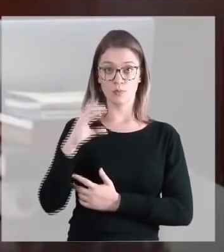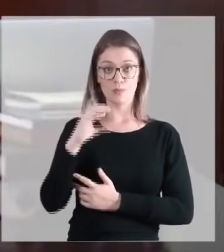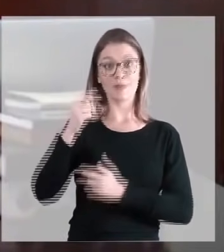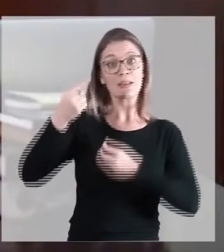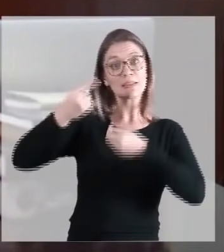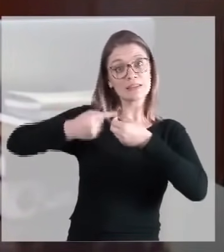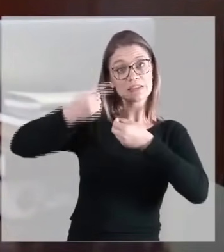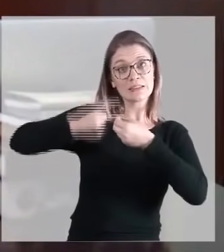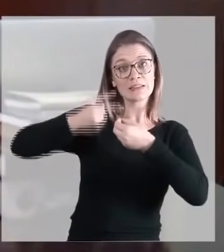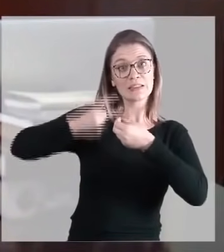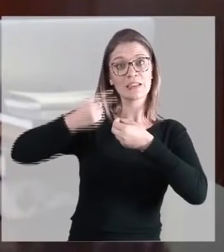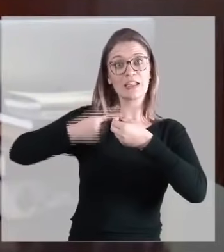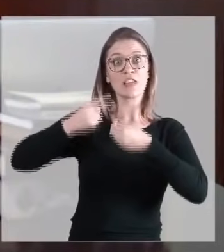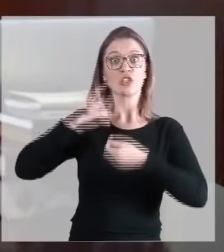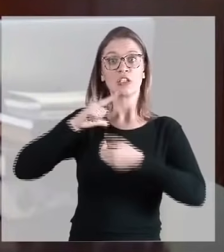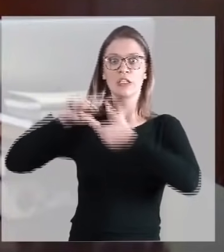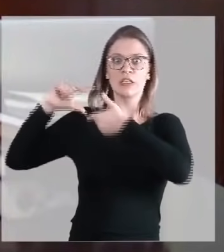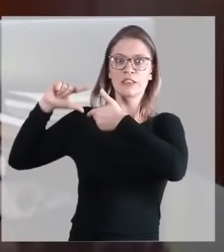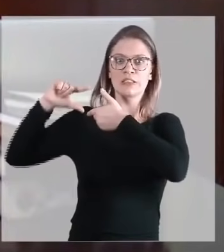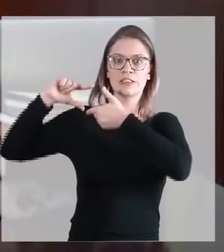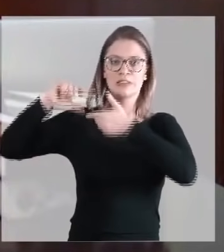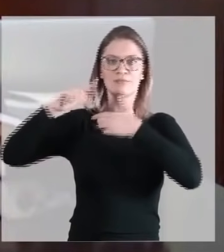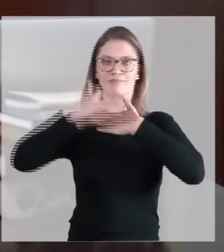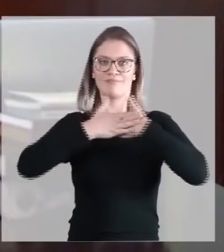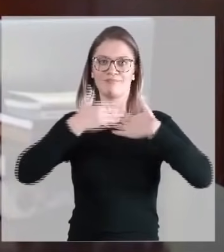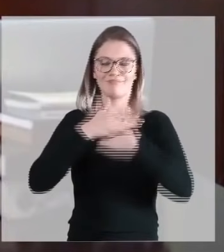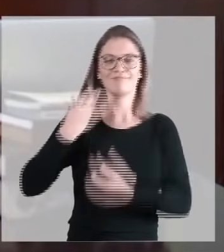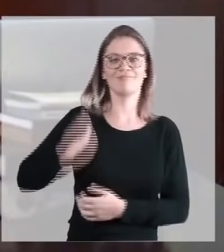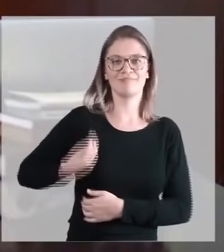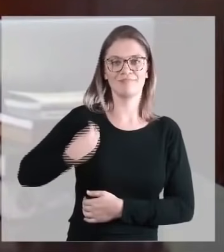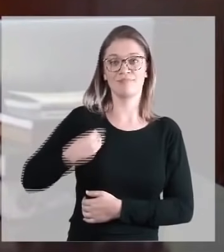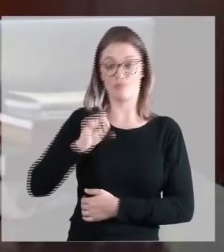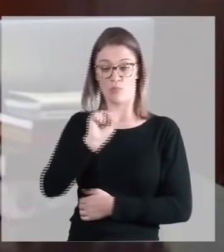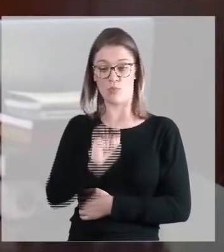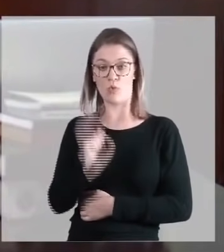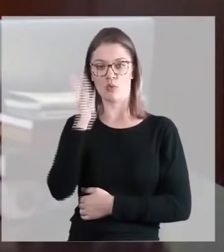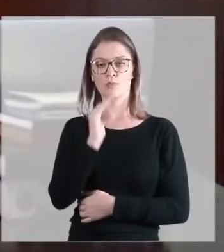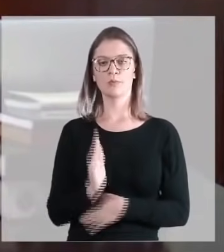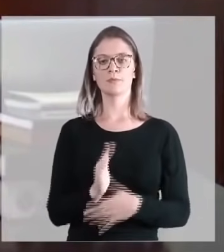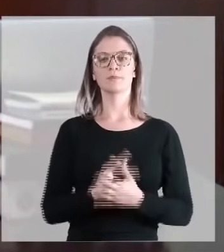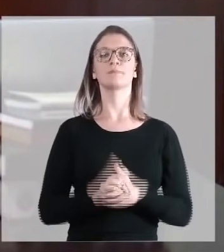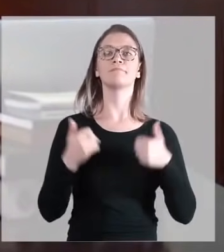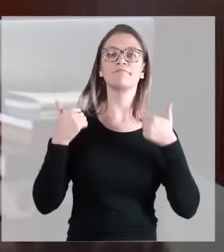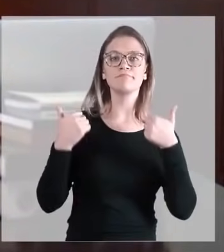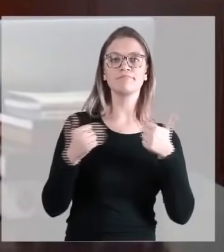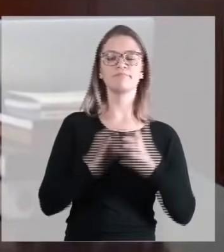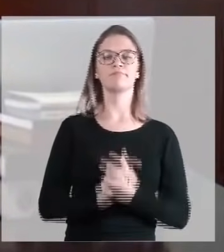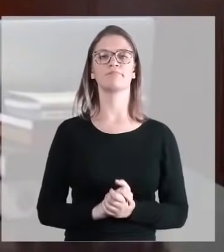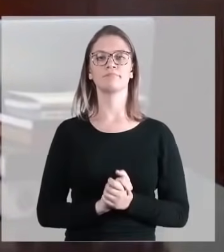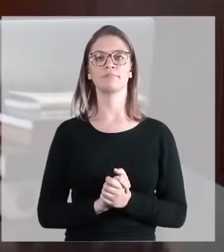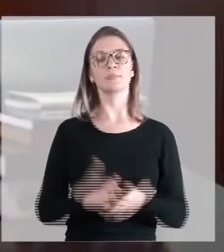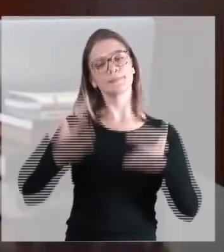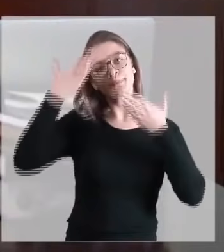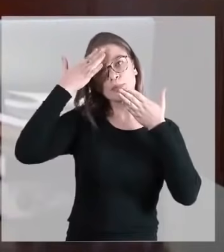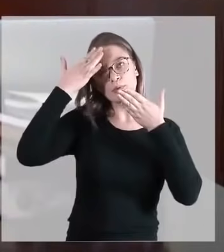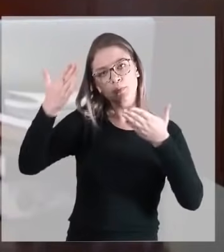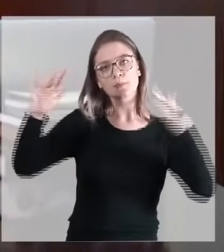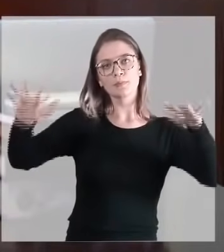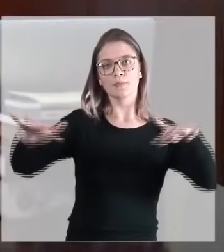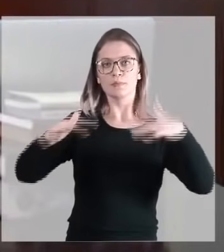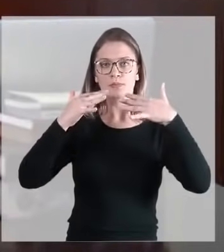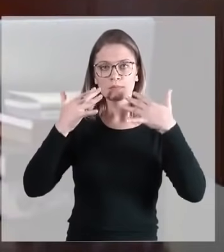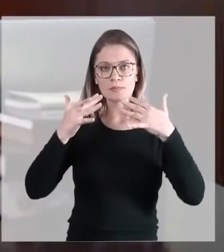municípios mais conservadores, seguros e agradáveis de se viver aqui no sul do Brasil. certo? Então, muito obrigada